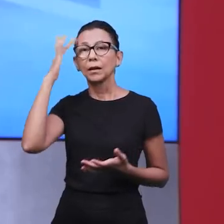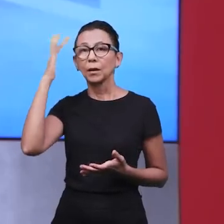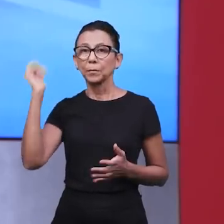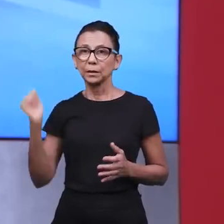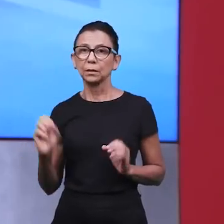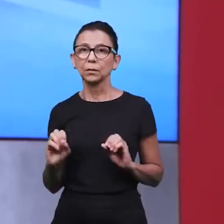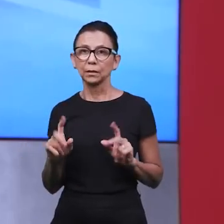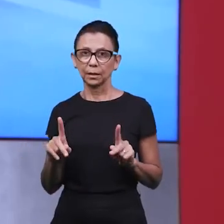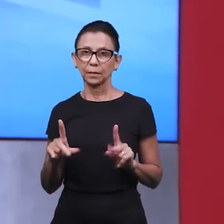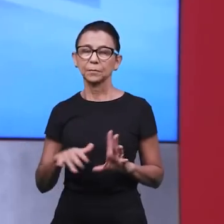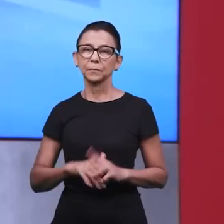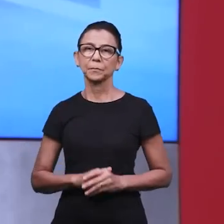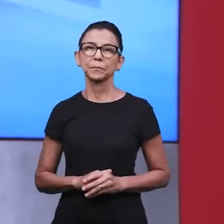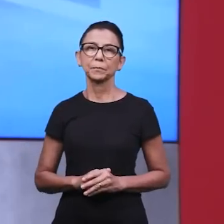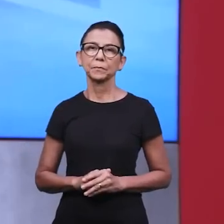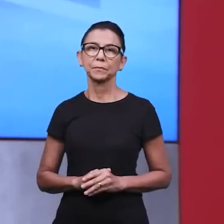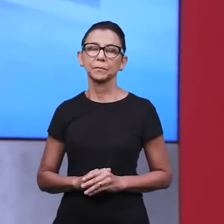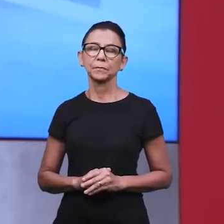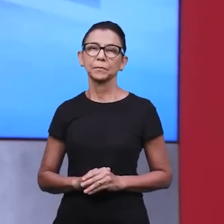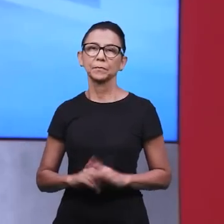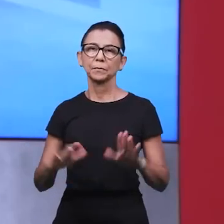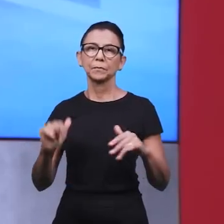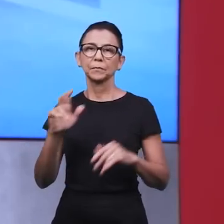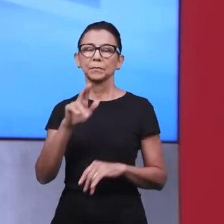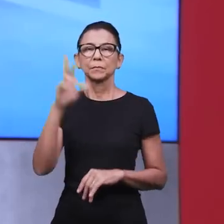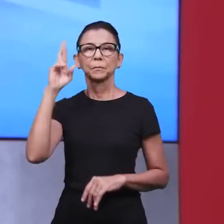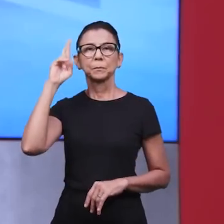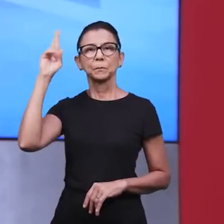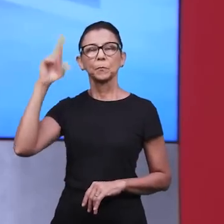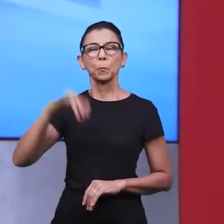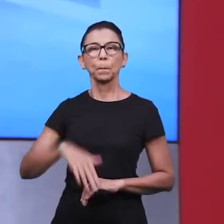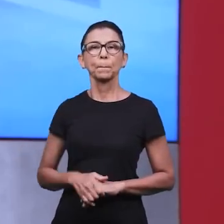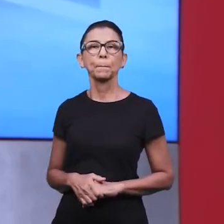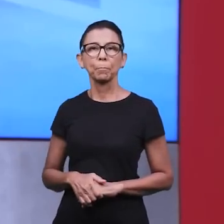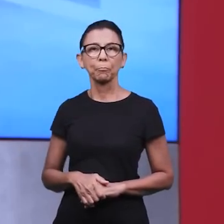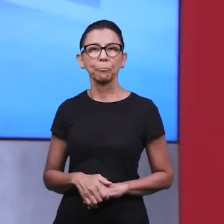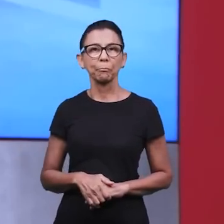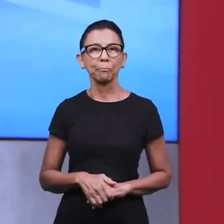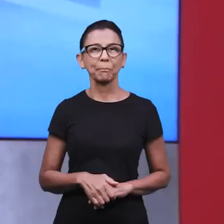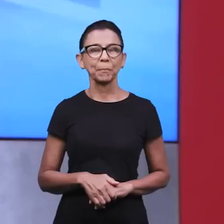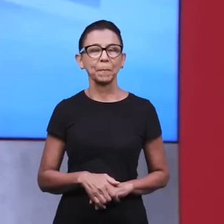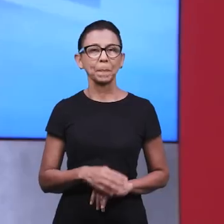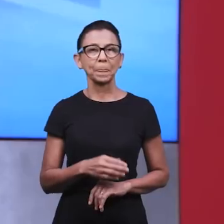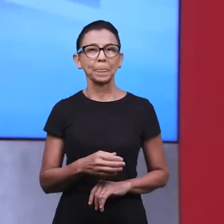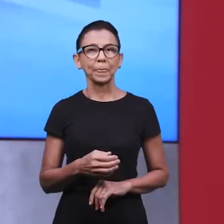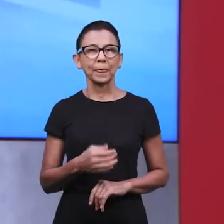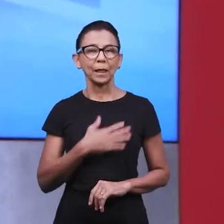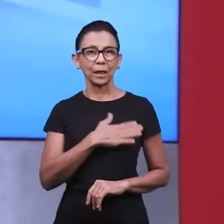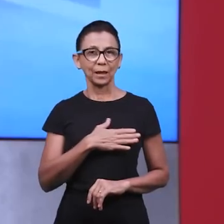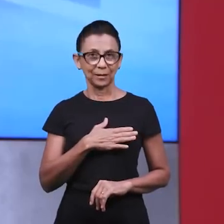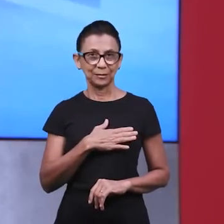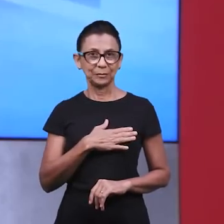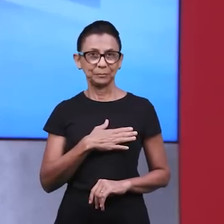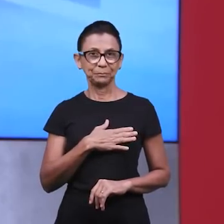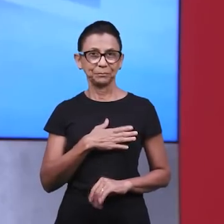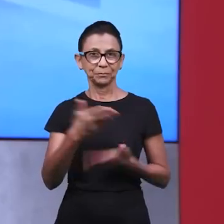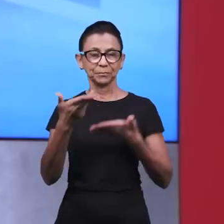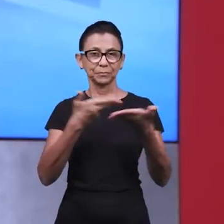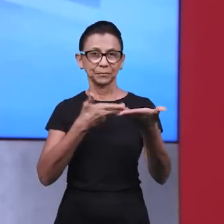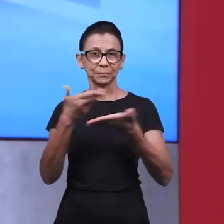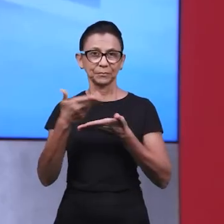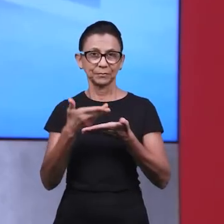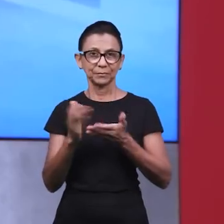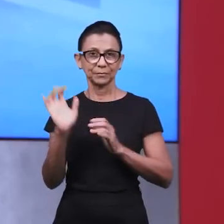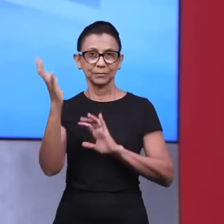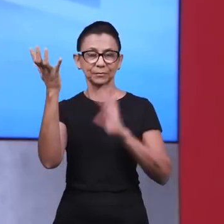para amanhã. Amém? Louvado seja o nome do Senhor. E você, gostaria de participar aqui conosco? Você está gostando aqui das informações